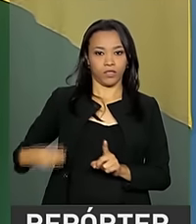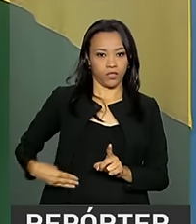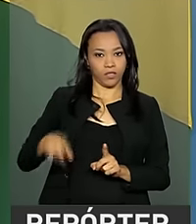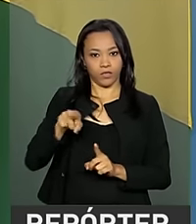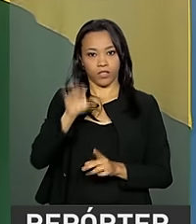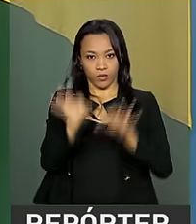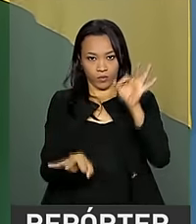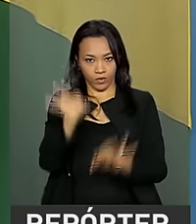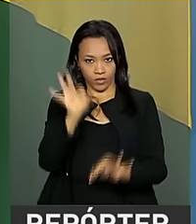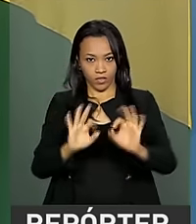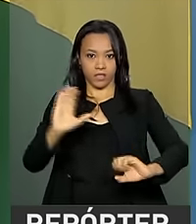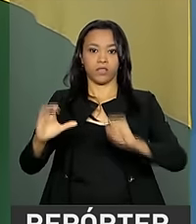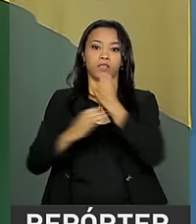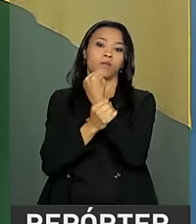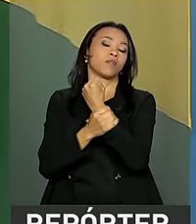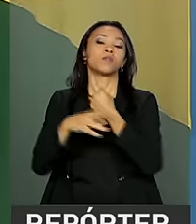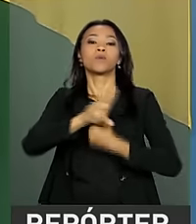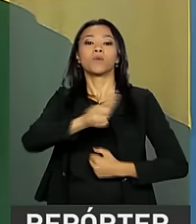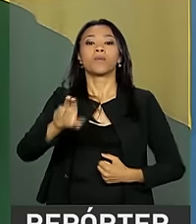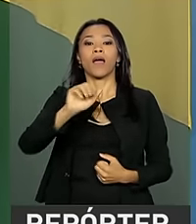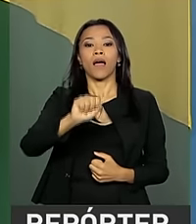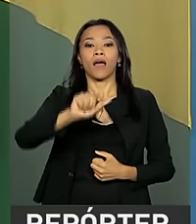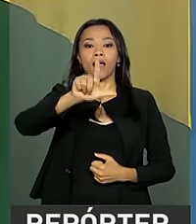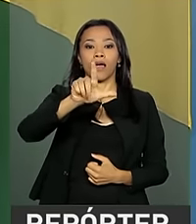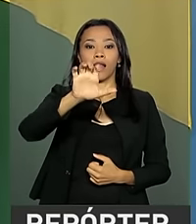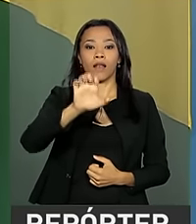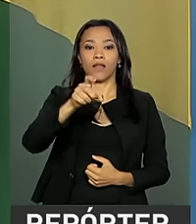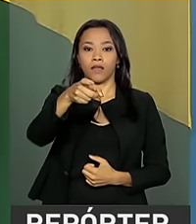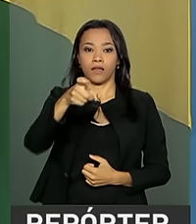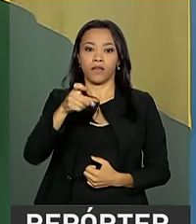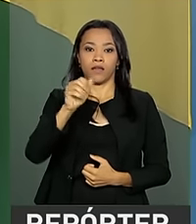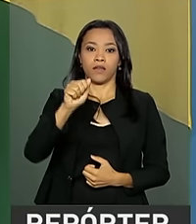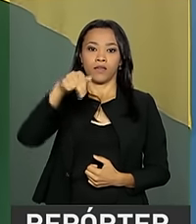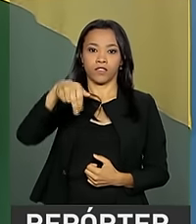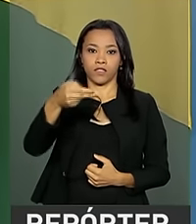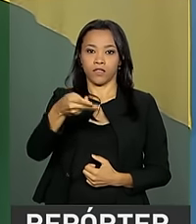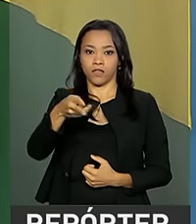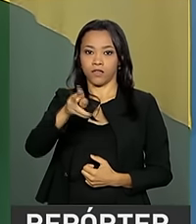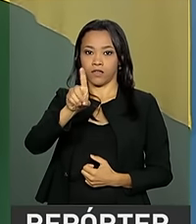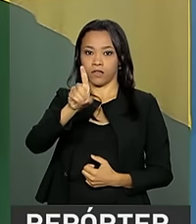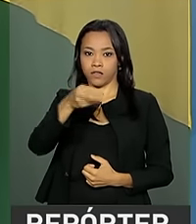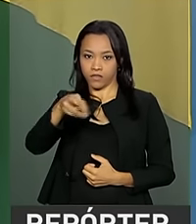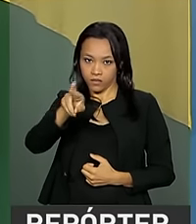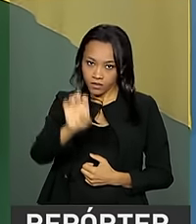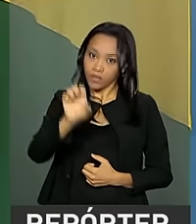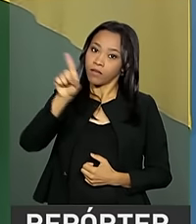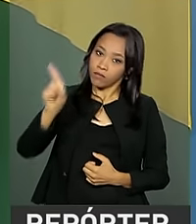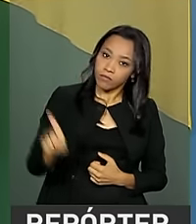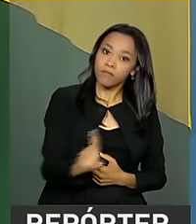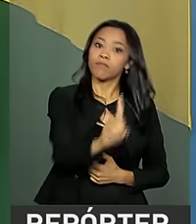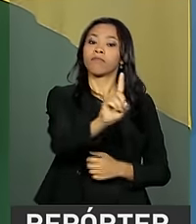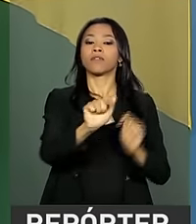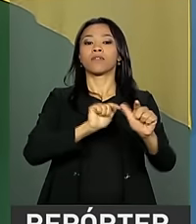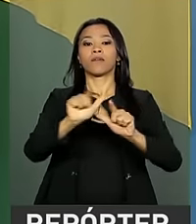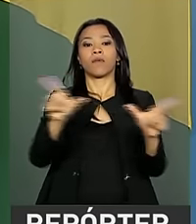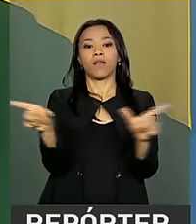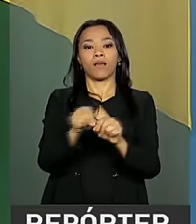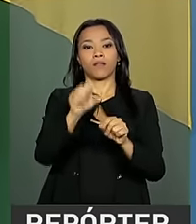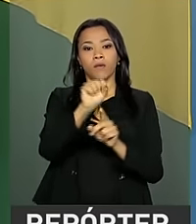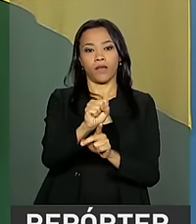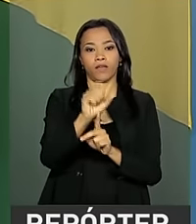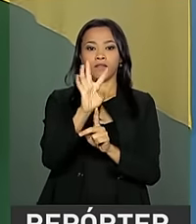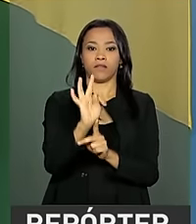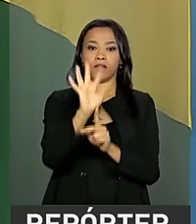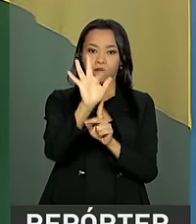da Justiça e Segurança Pública, Alexandre de Moraes, para o cargo de ministro do Supremo Tribunal Federal.